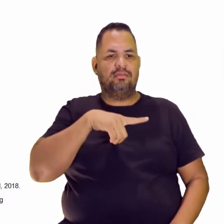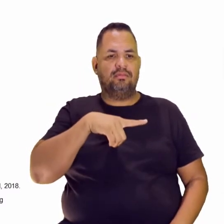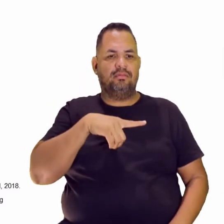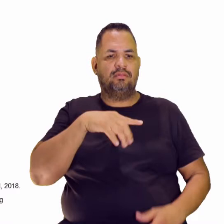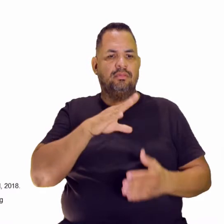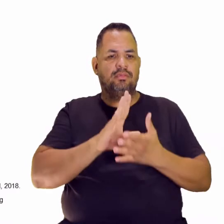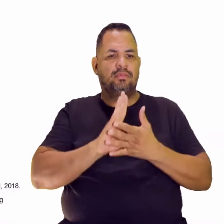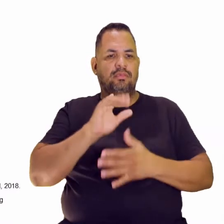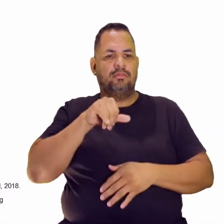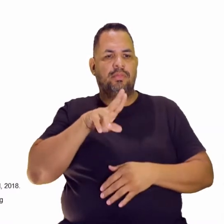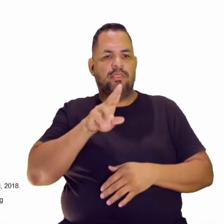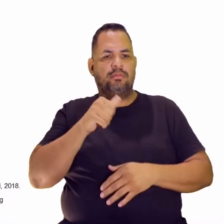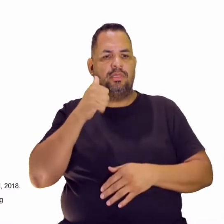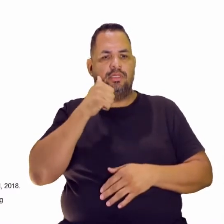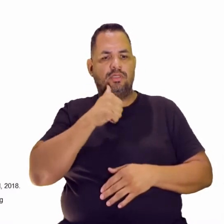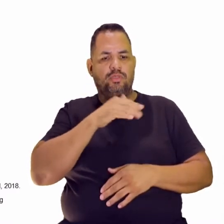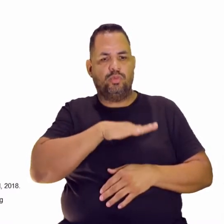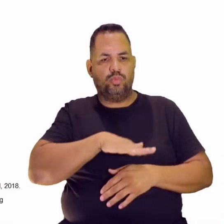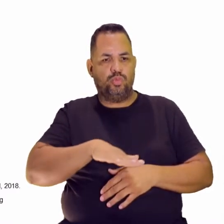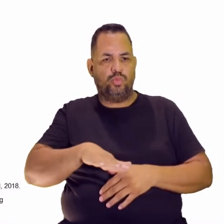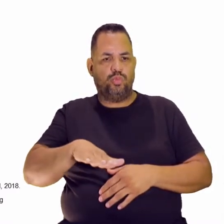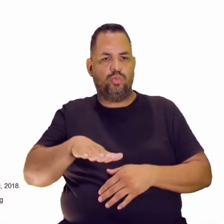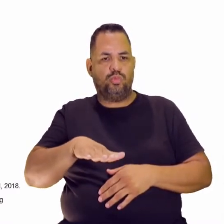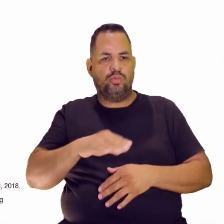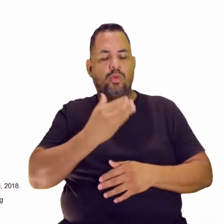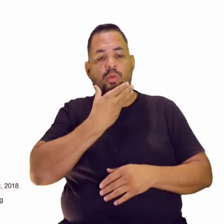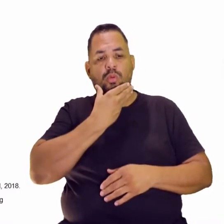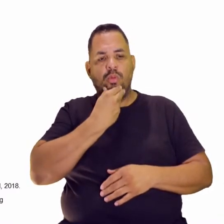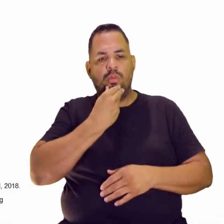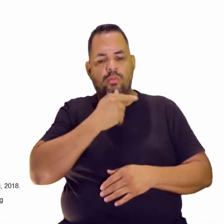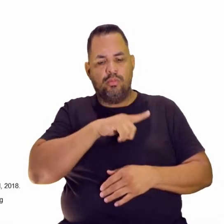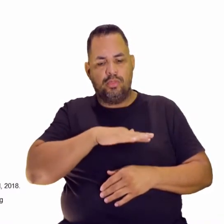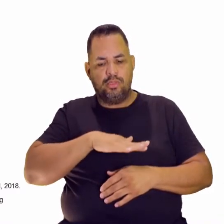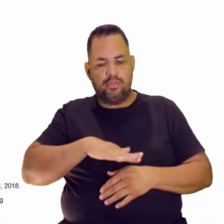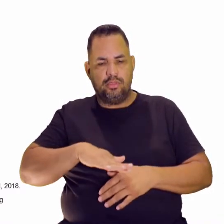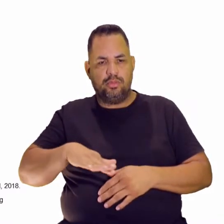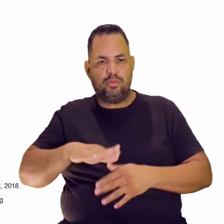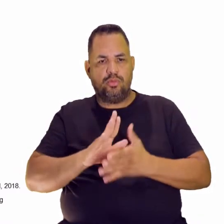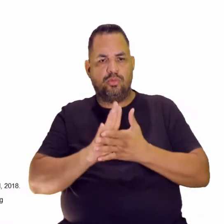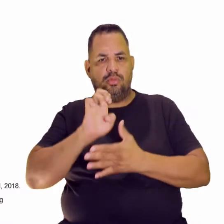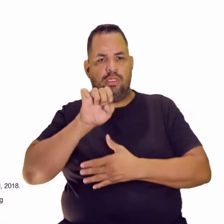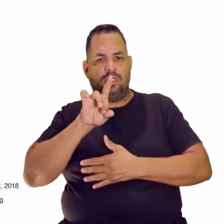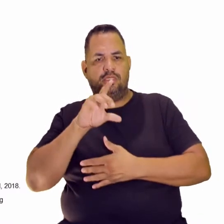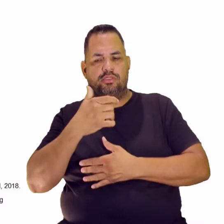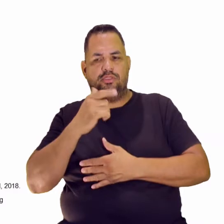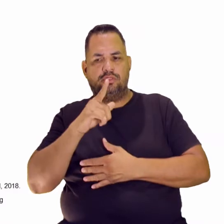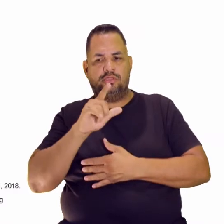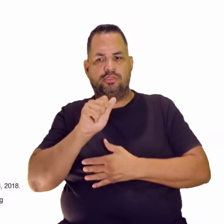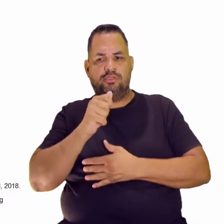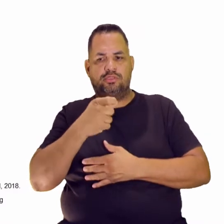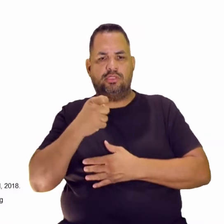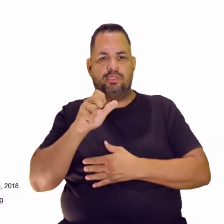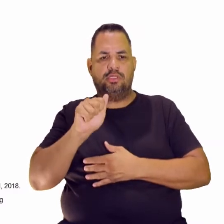Menino com Lagartixa, e aqui você tem Corpo Presente.